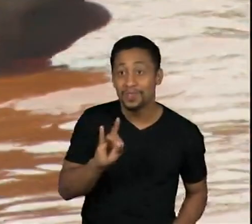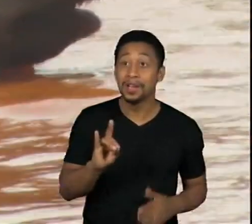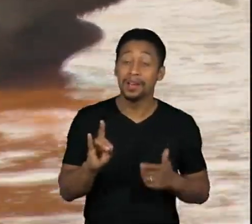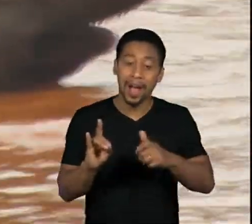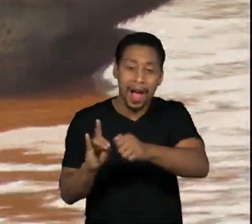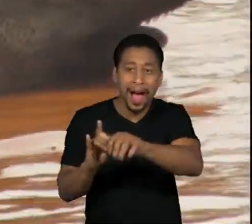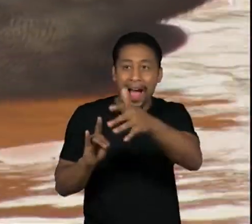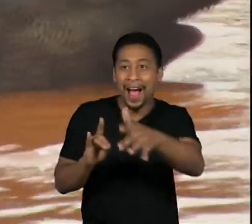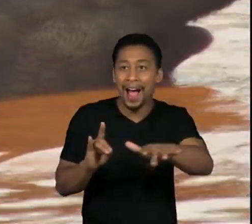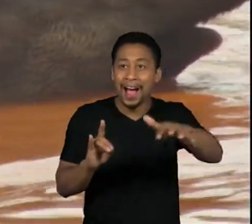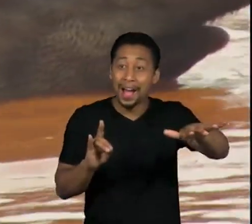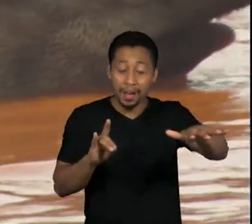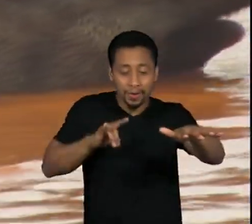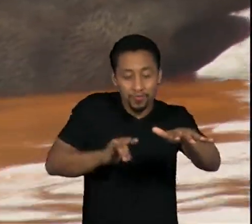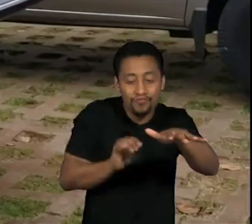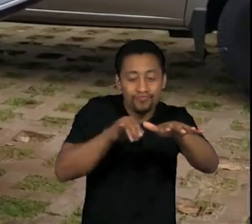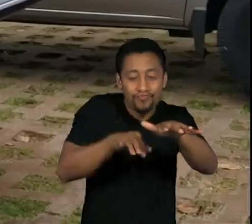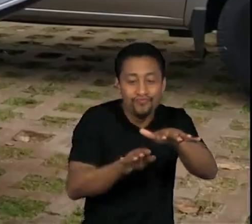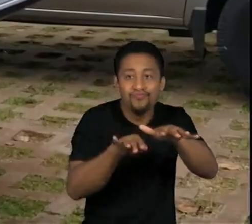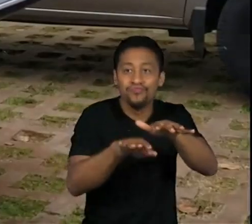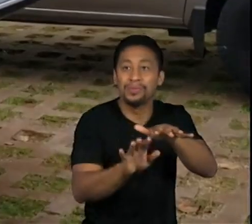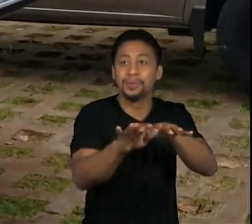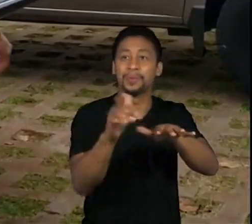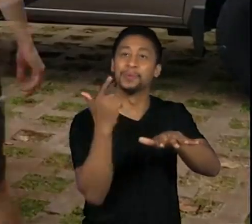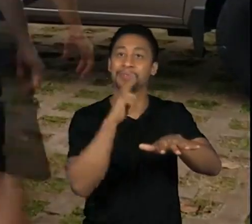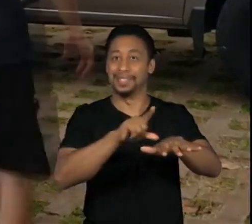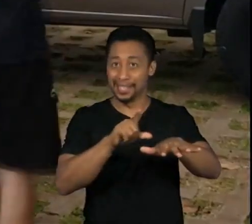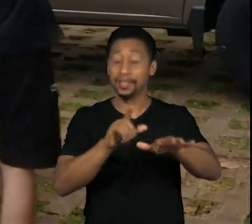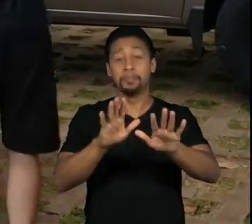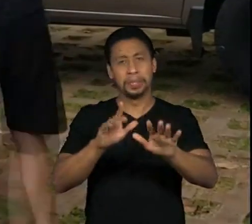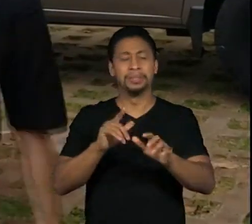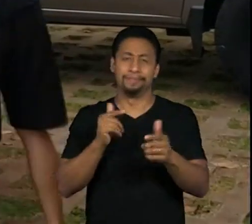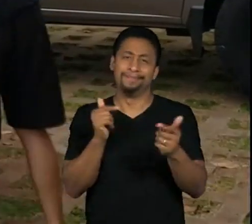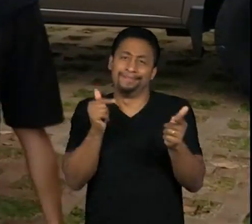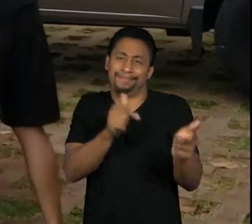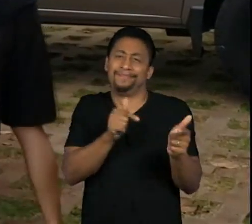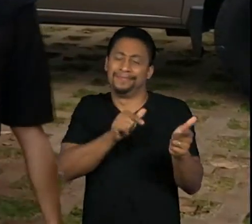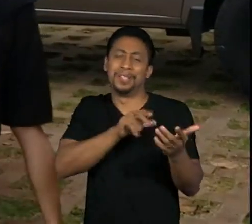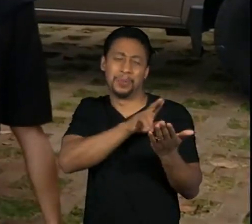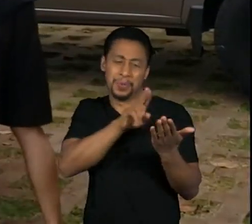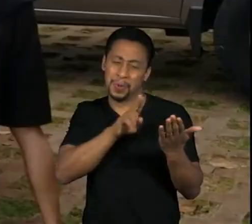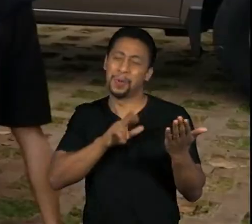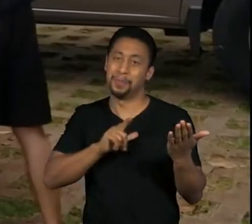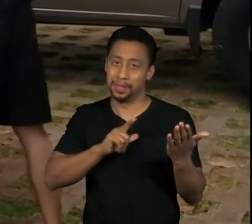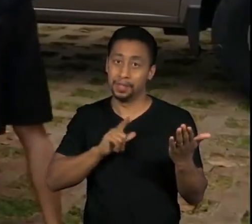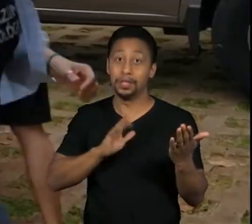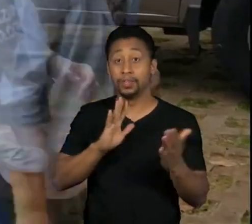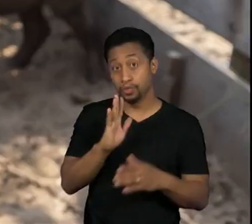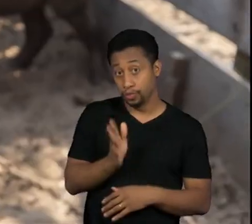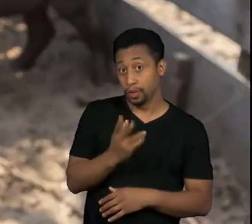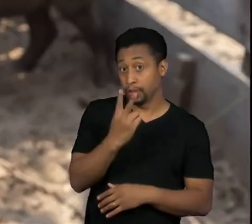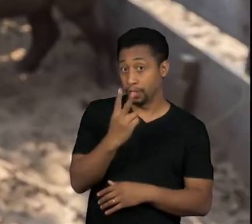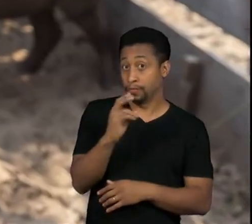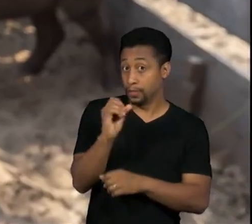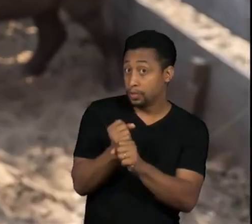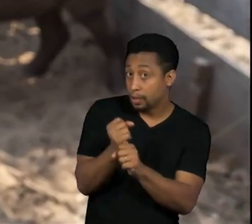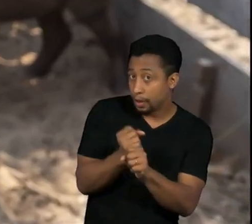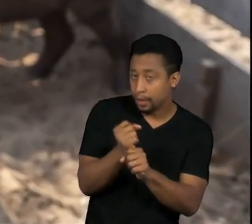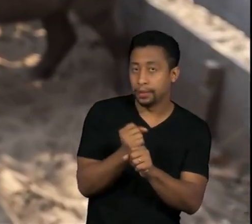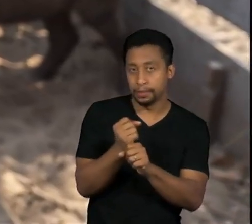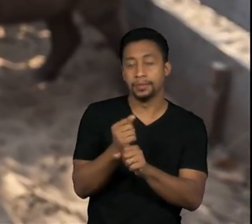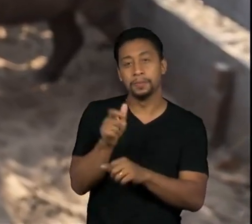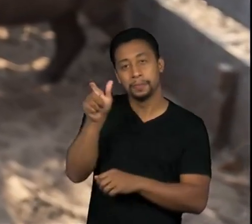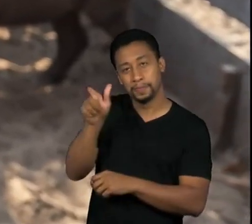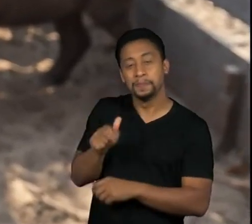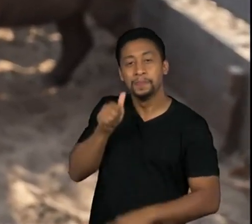Não faltam títulos para a anta. Há mais de 2 décadas, a pesquisadora Patrícia Médici lidera os estudos para